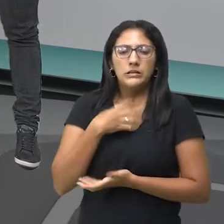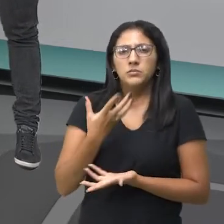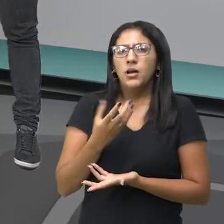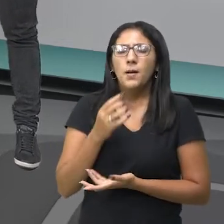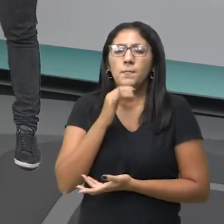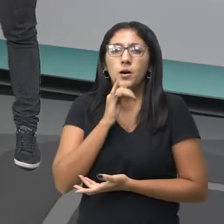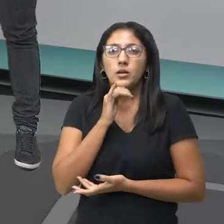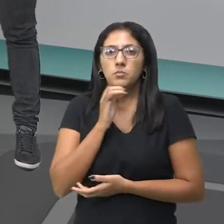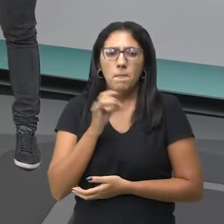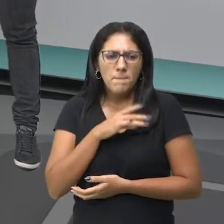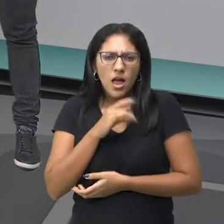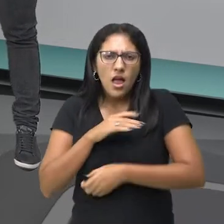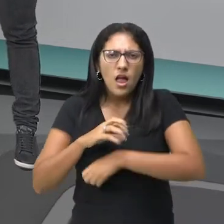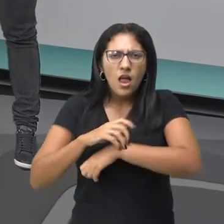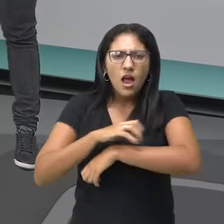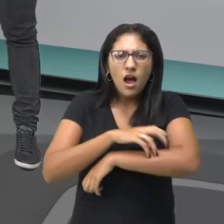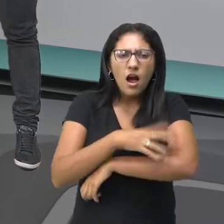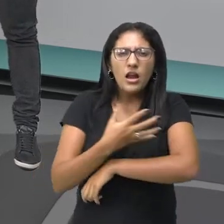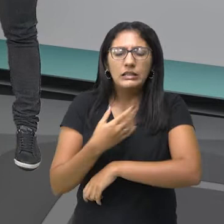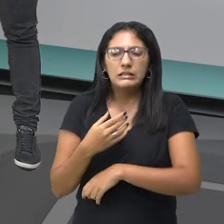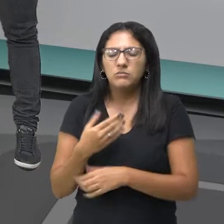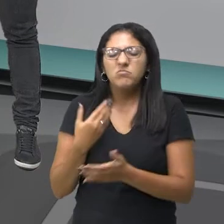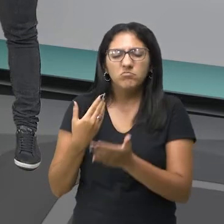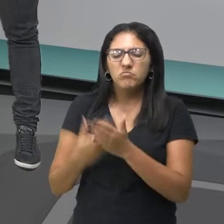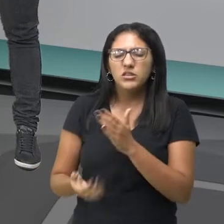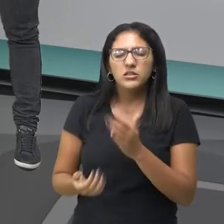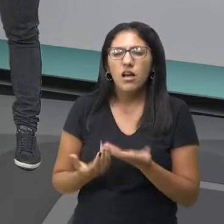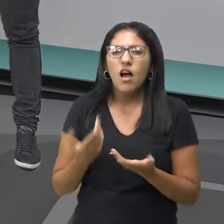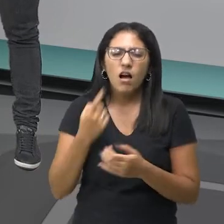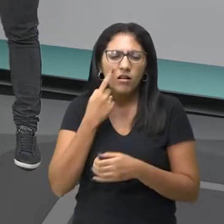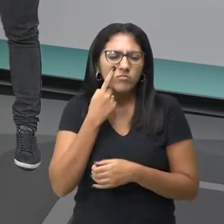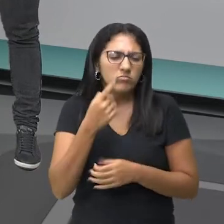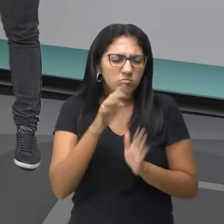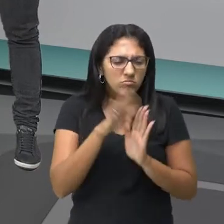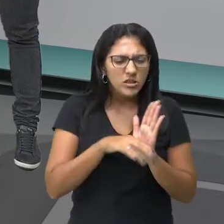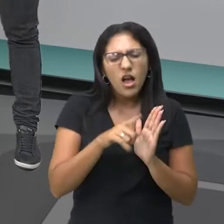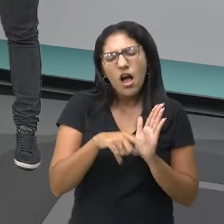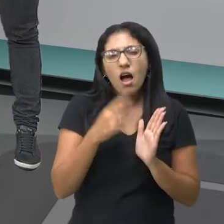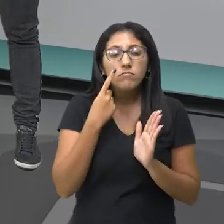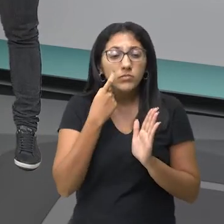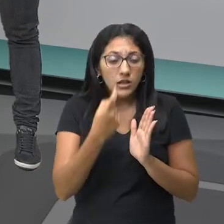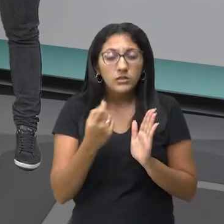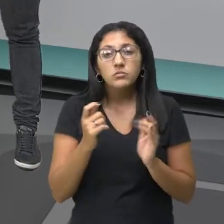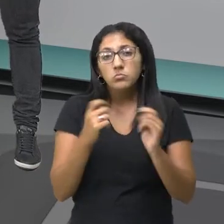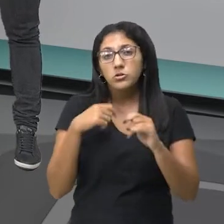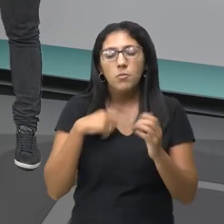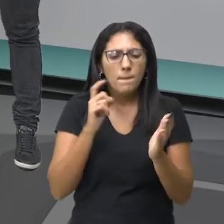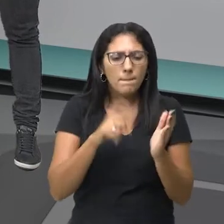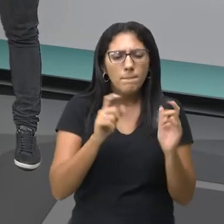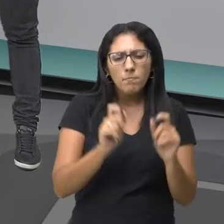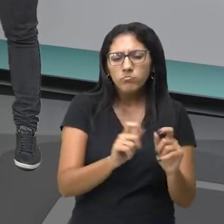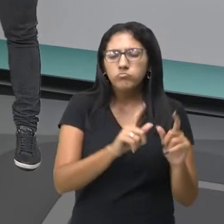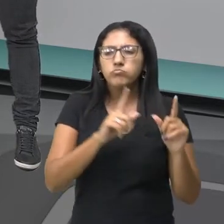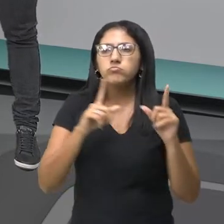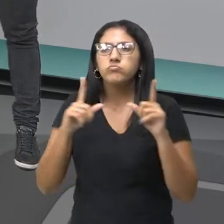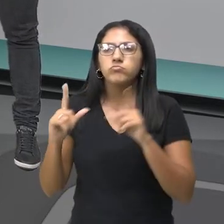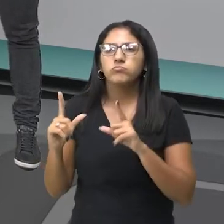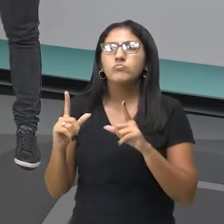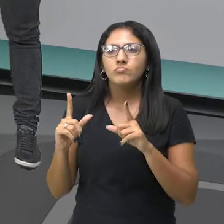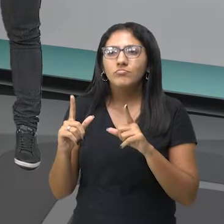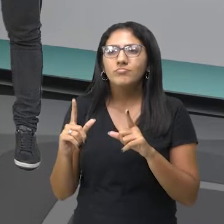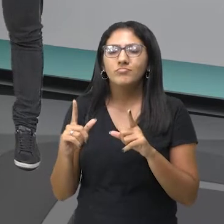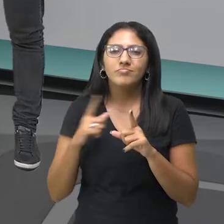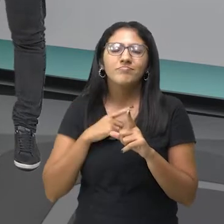assunto me chamou. Eu estava lendo esse texto, mas de repente, isso aqui me chamou mais atenção. Eu posso clicar e o que acontece? Eu